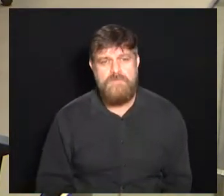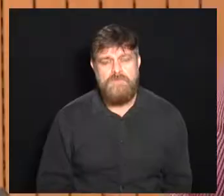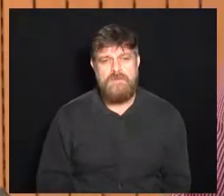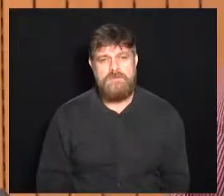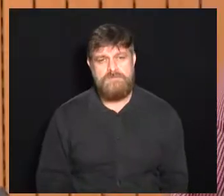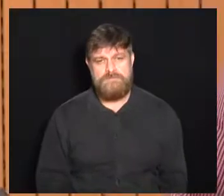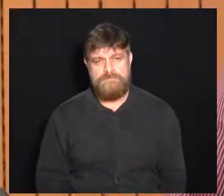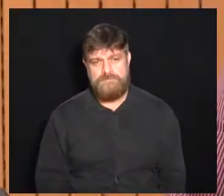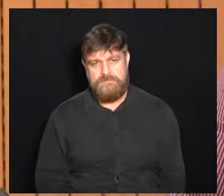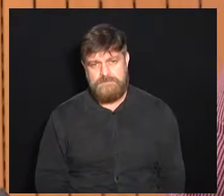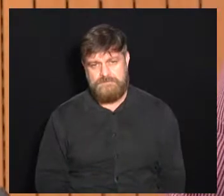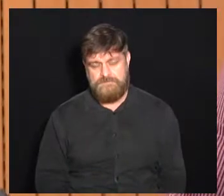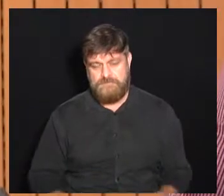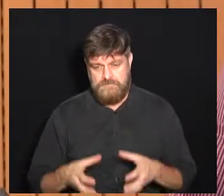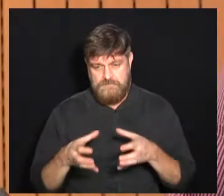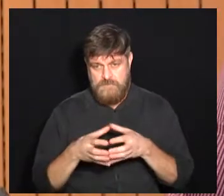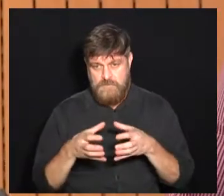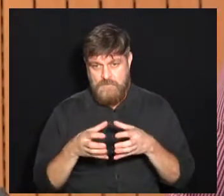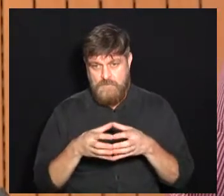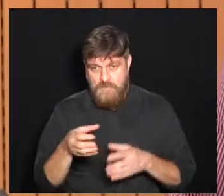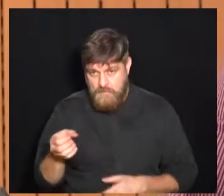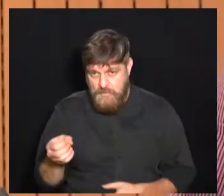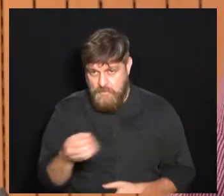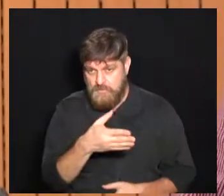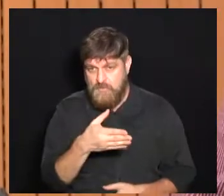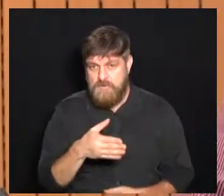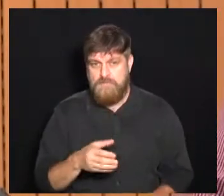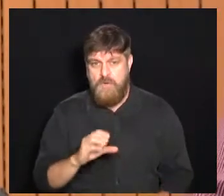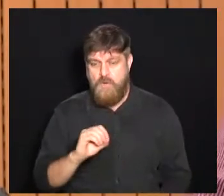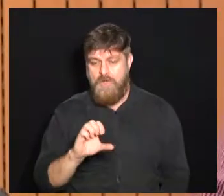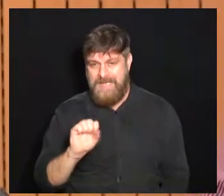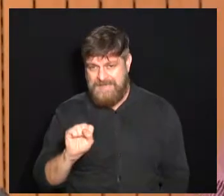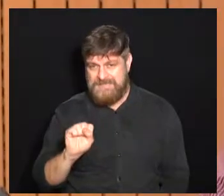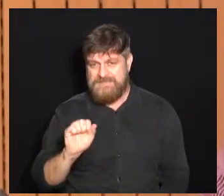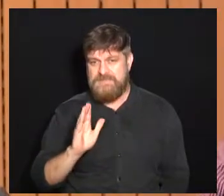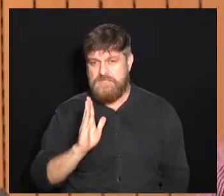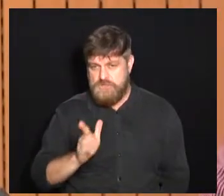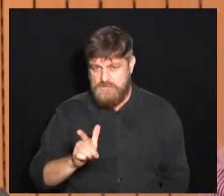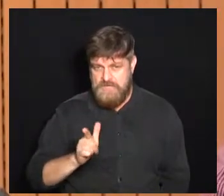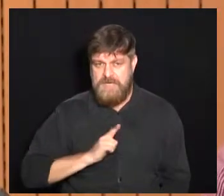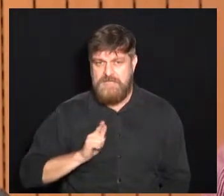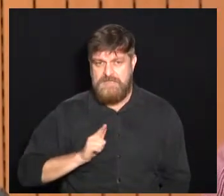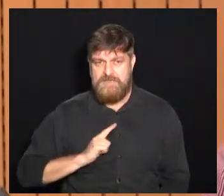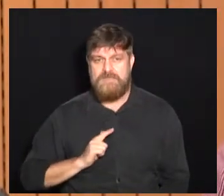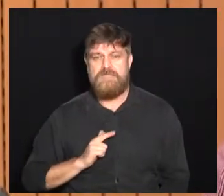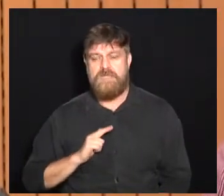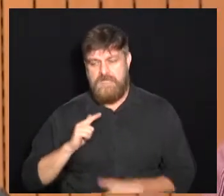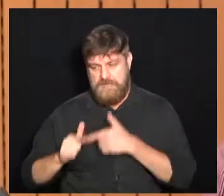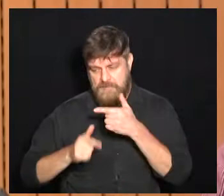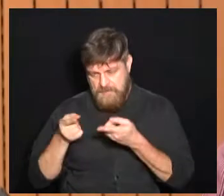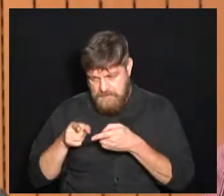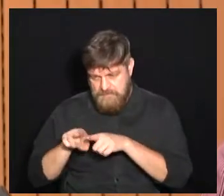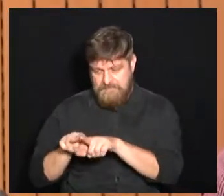a nova OS que vai assumir é uma OS que já tem algumas outras unidades com a gente, e eles